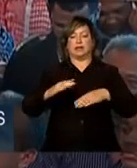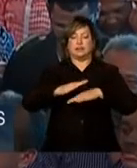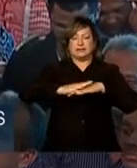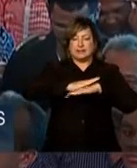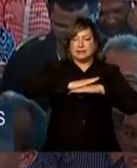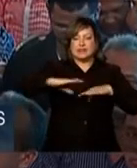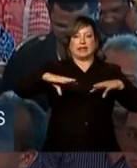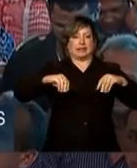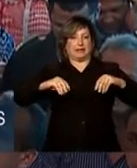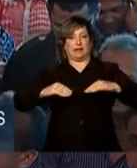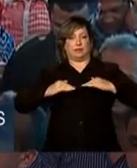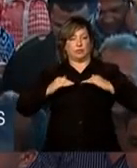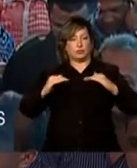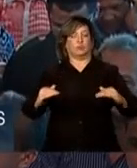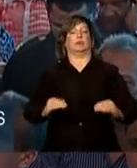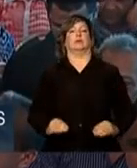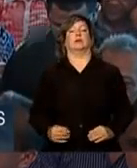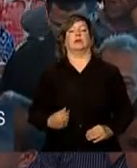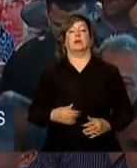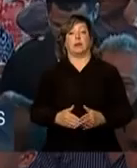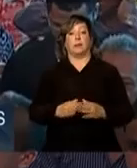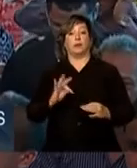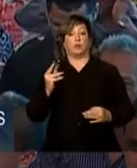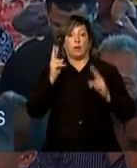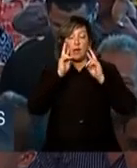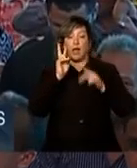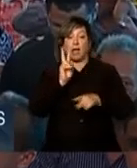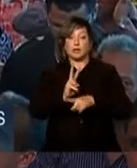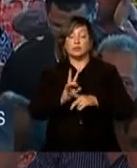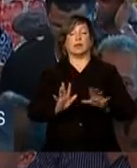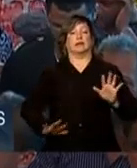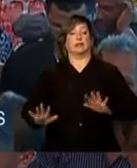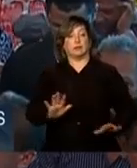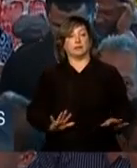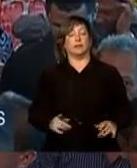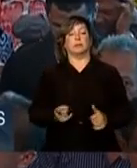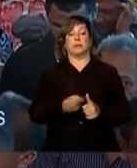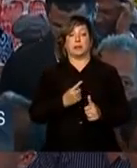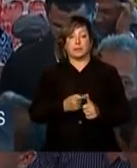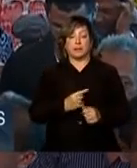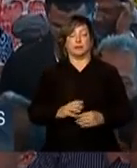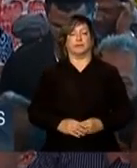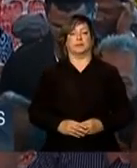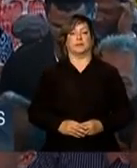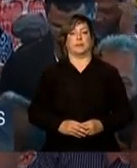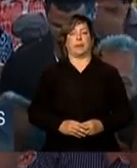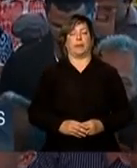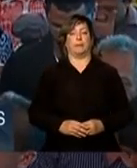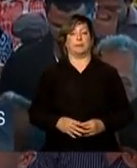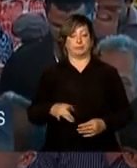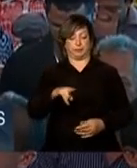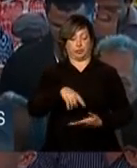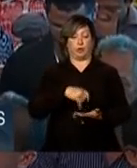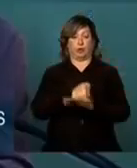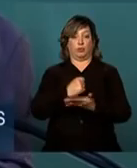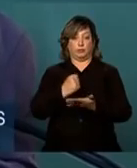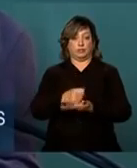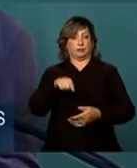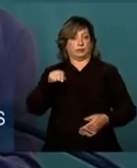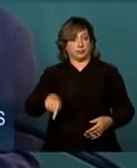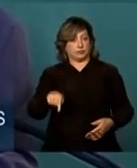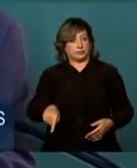prefeitos e prefeitas, que tomem atenção em algumas questões. Em primeiro lugar, nós, no contrato,